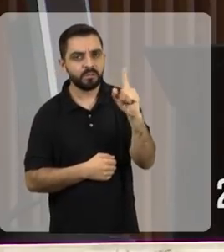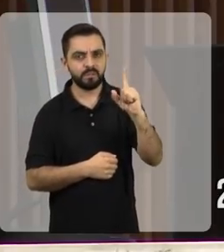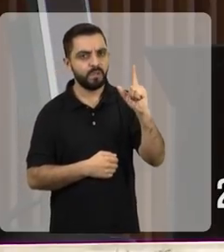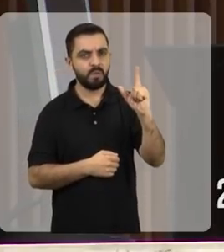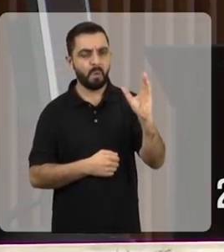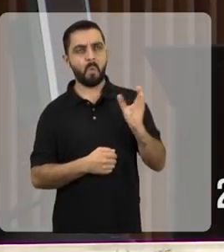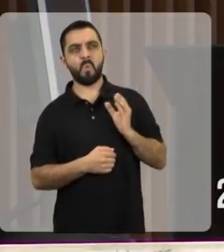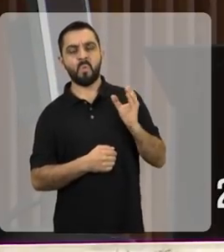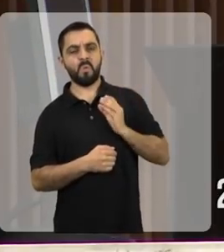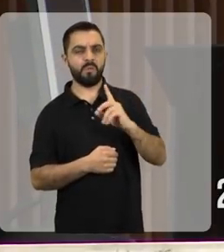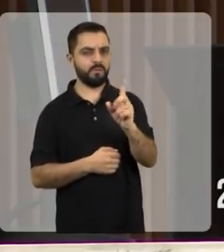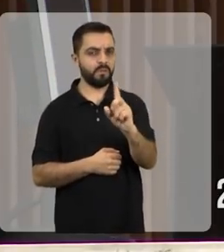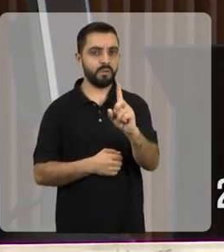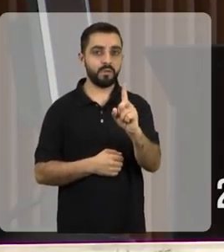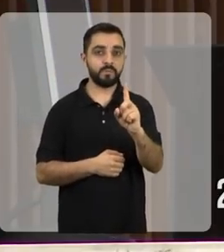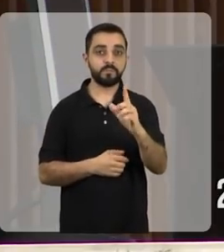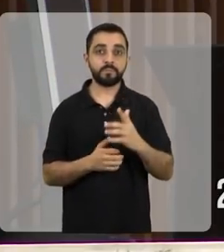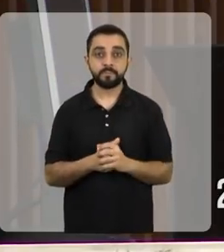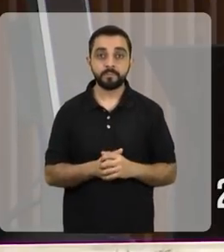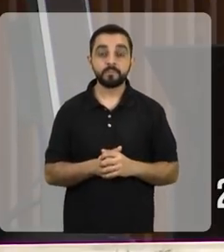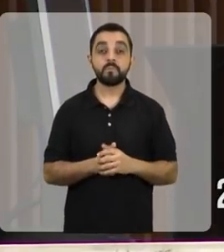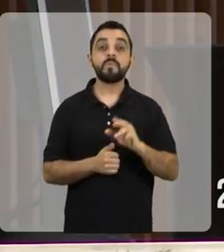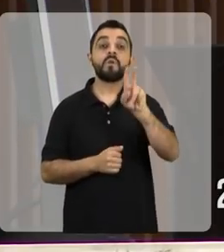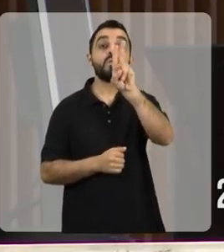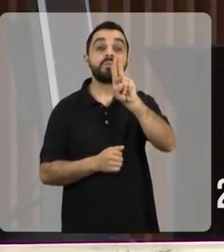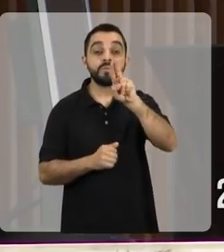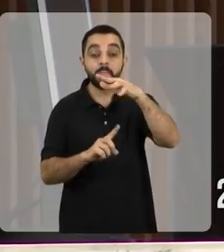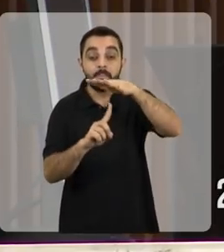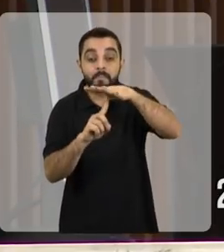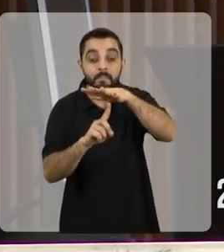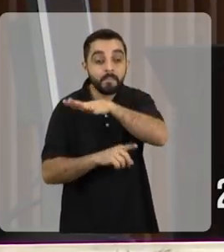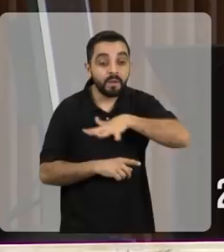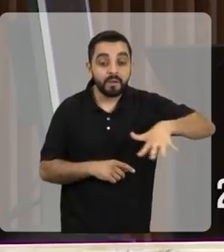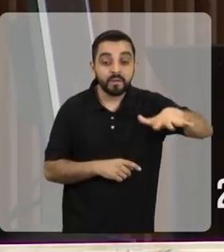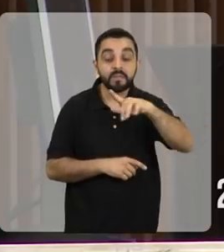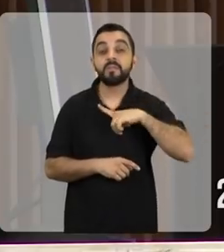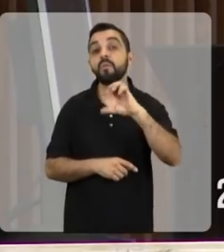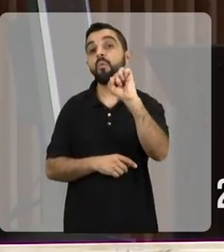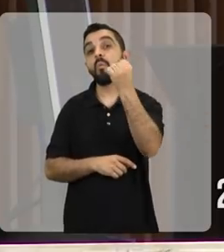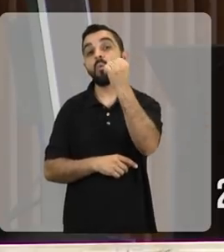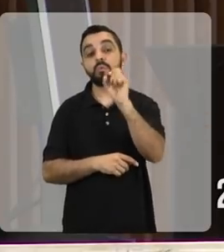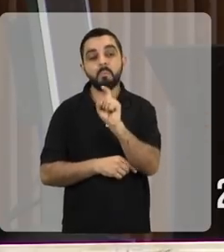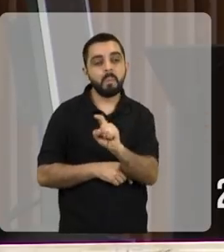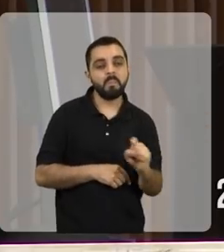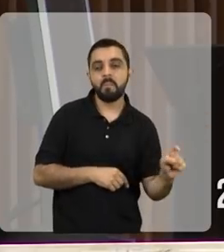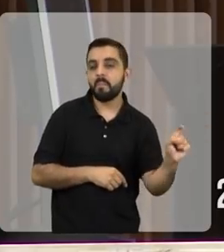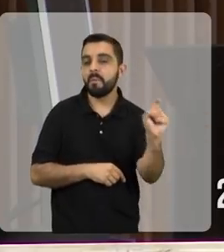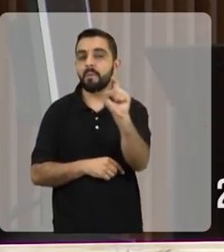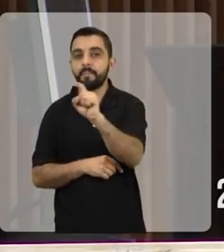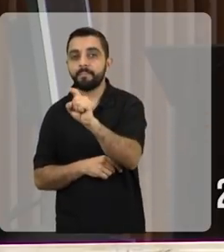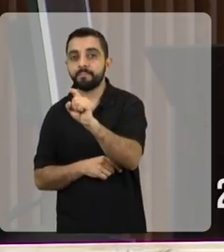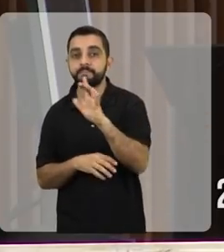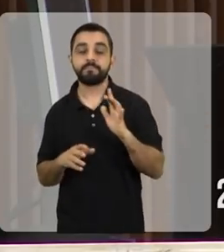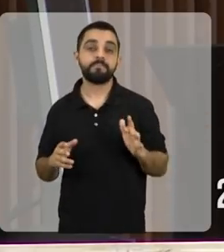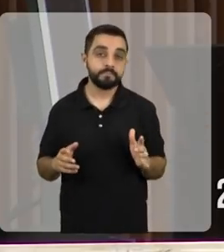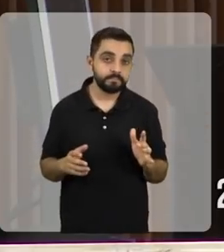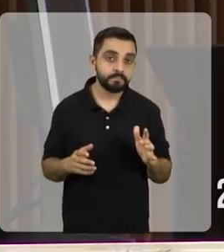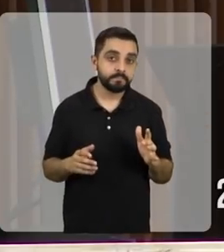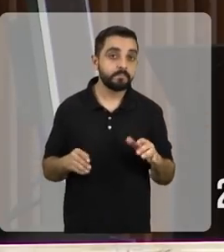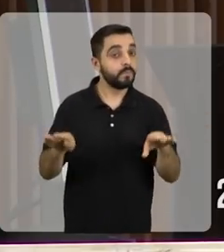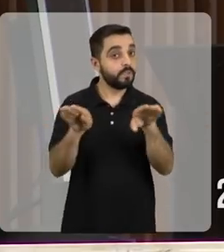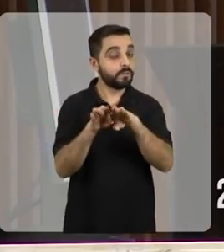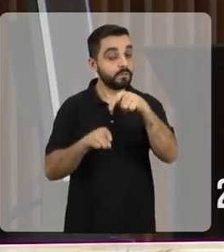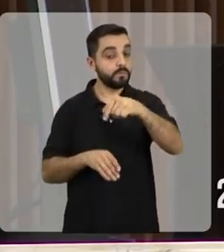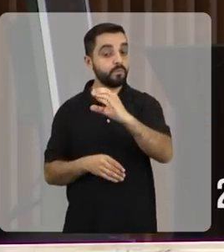a nossa universidade aliás está em oito lugares diferentes do paraná sobretudo em curitiba mas não só a nossa universidade